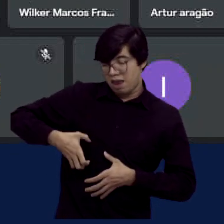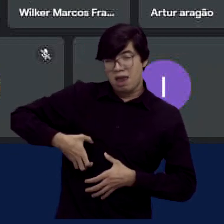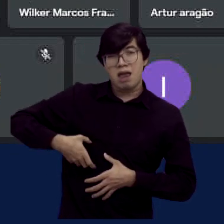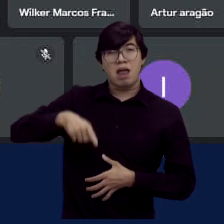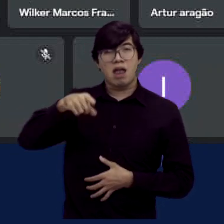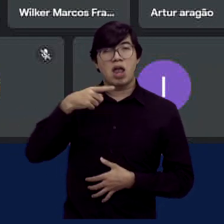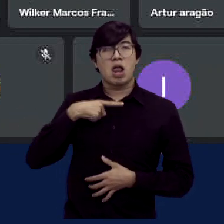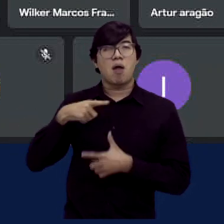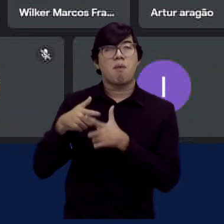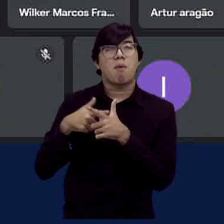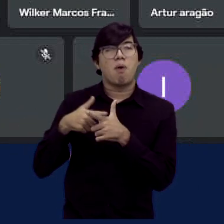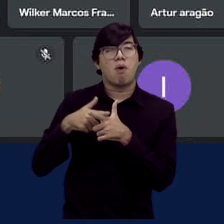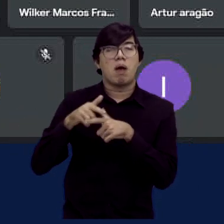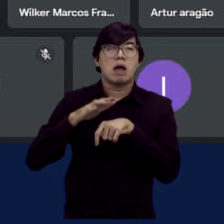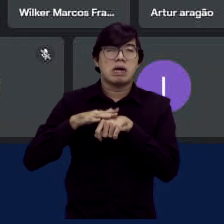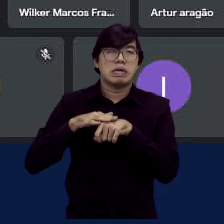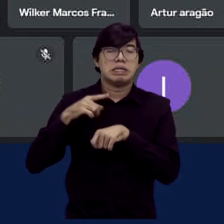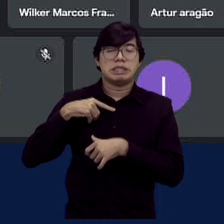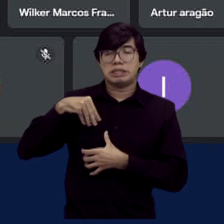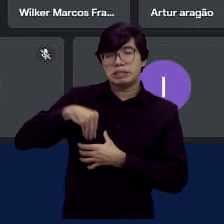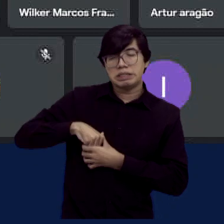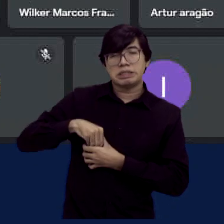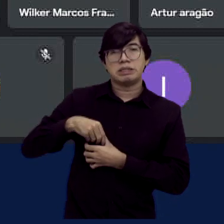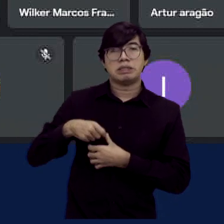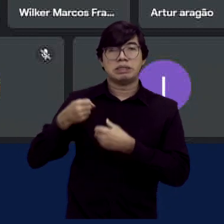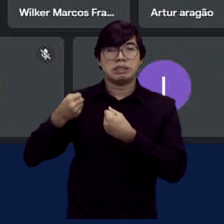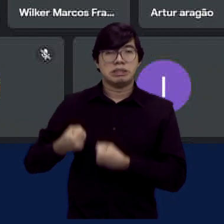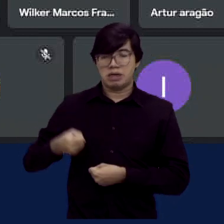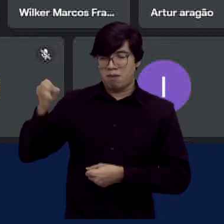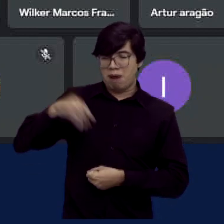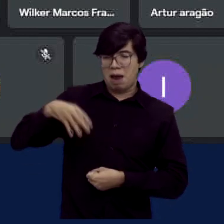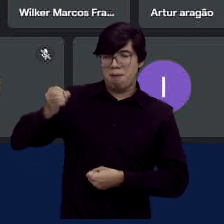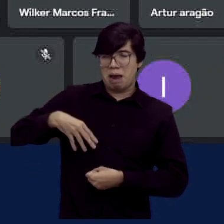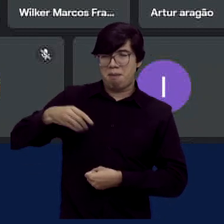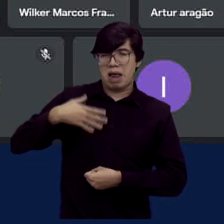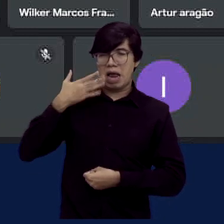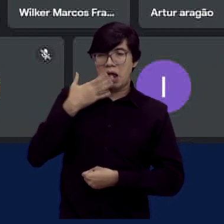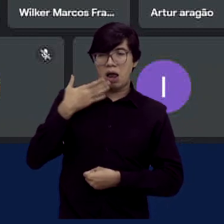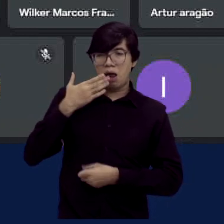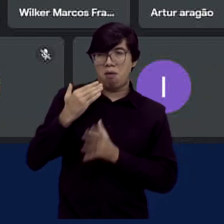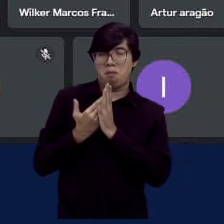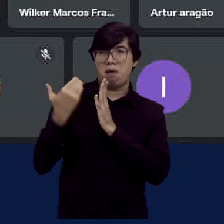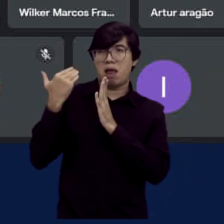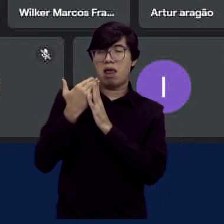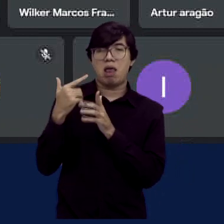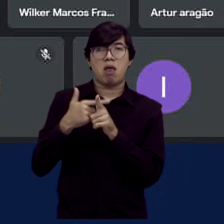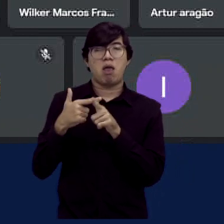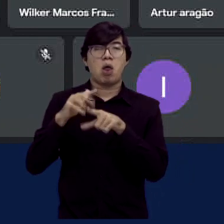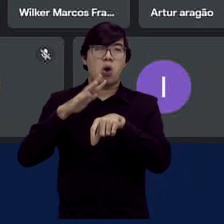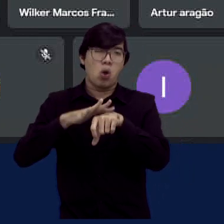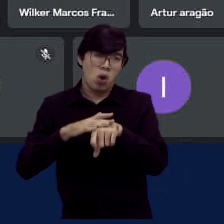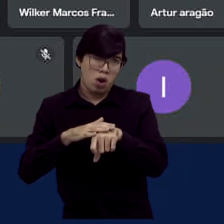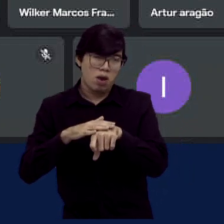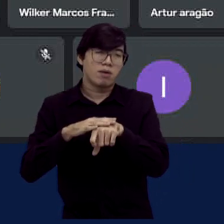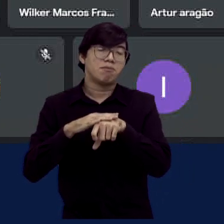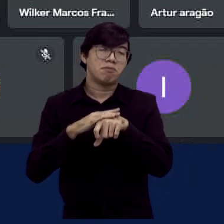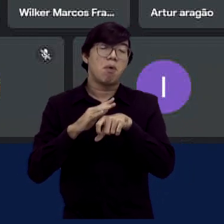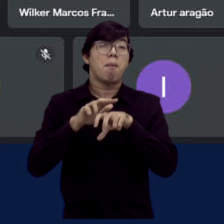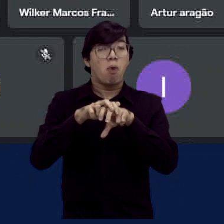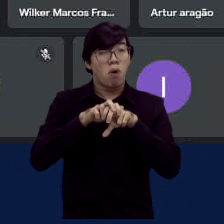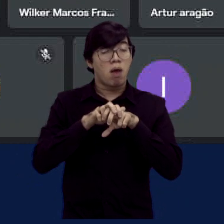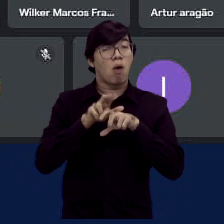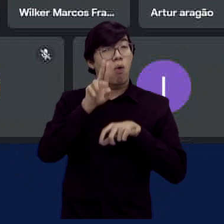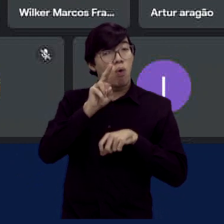causar problemas, né, no processo de insulina. Então são maneiras que a gente encontra para poder, utilizando essa